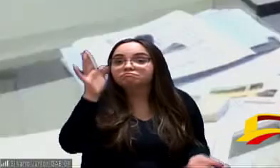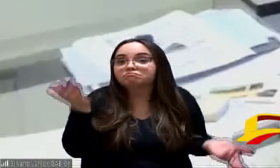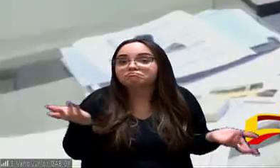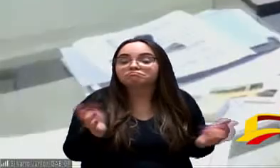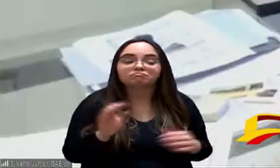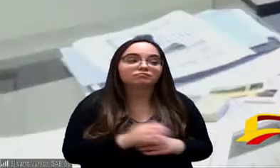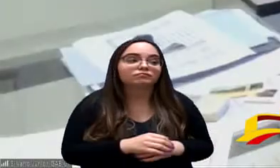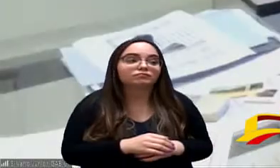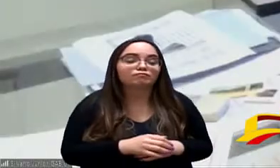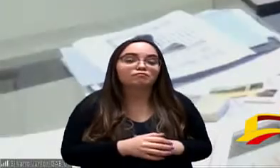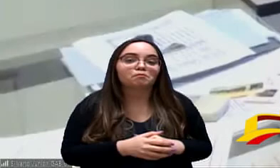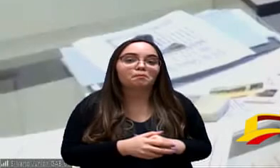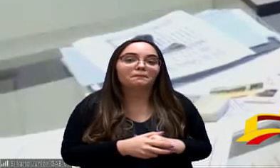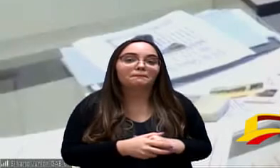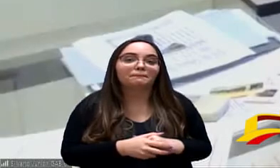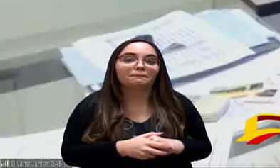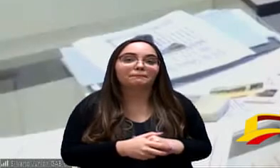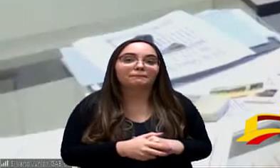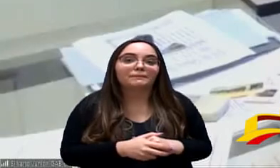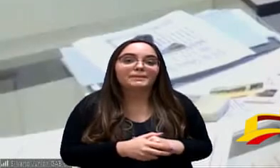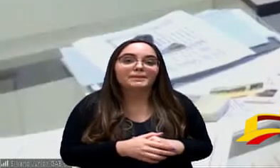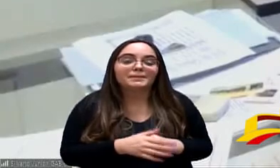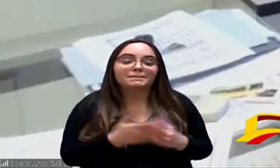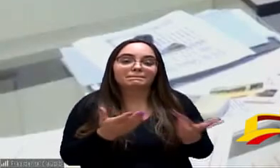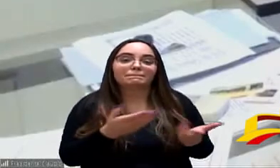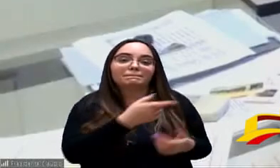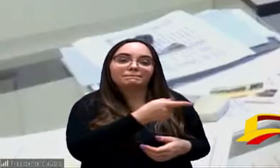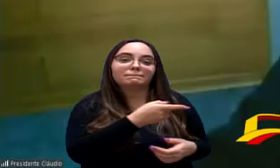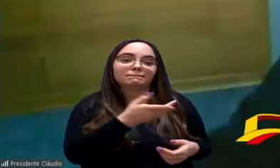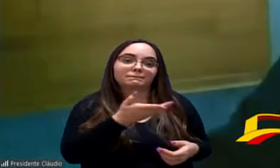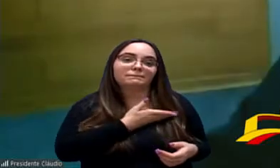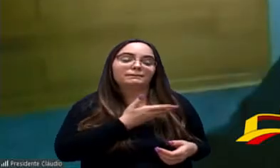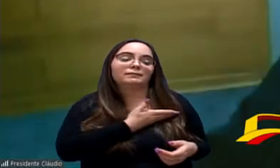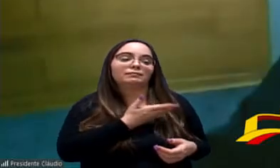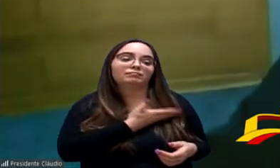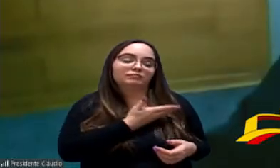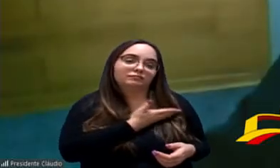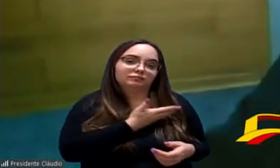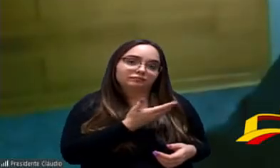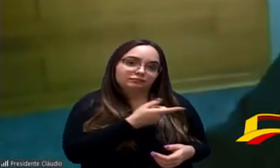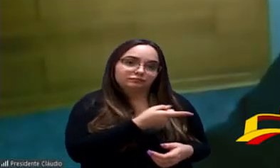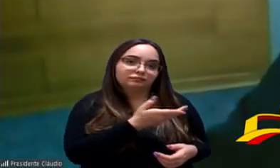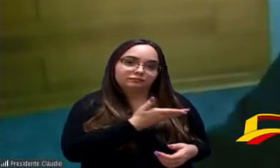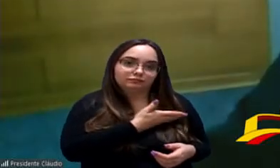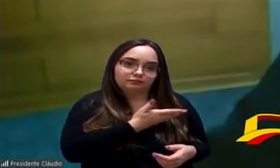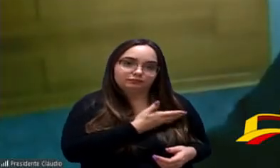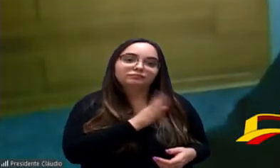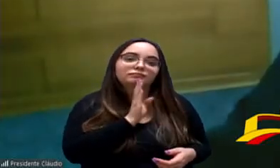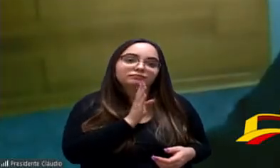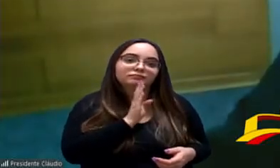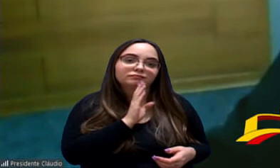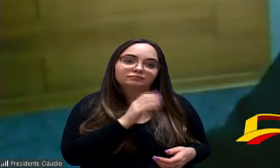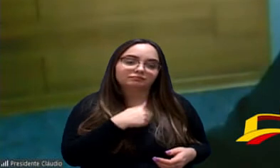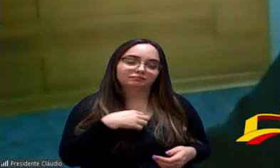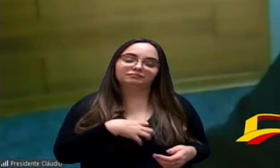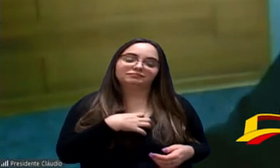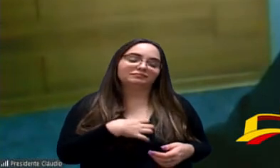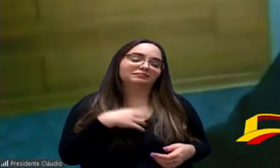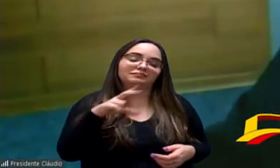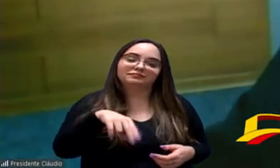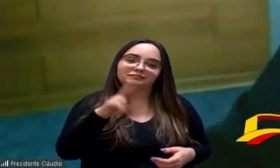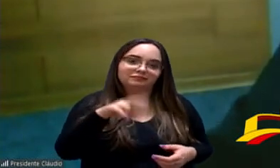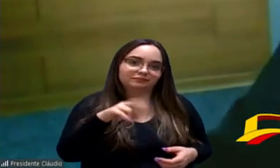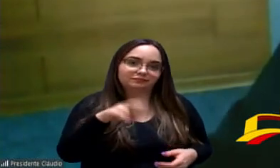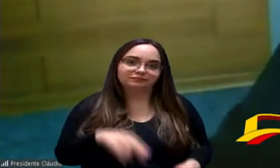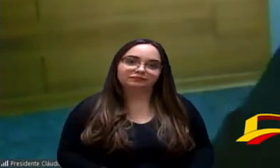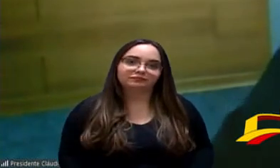isso. Eu garanto que todos Vossa Excelência, meu amigo. Que quer também acompanhar. Vossa Excelência, meu amigo. Jamais ficarei bravo com Vossa